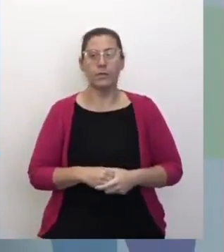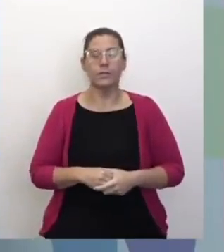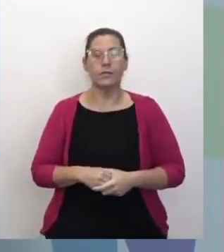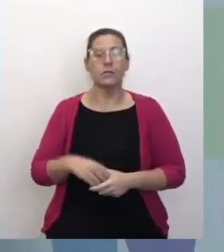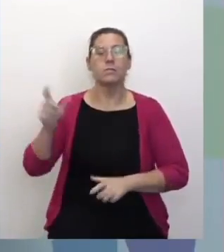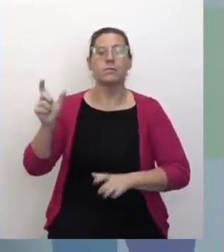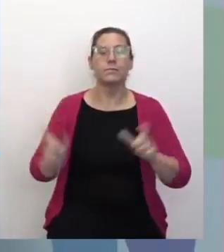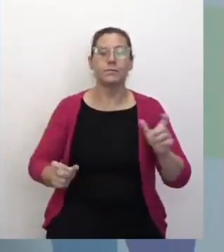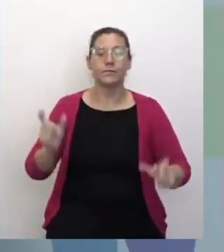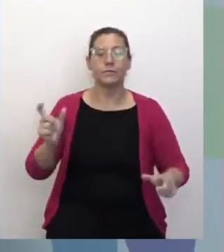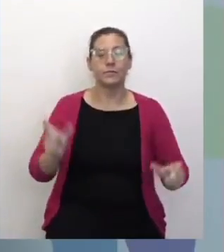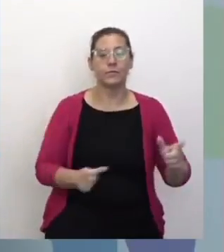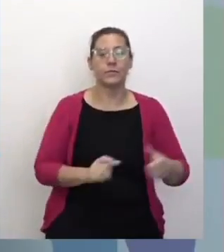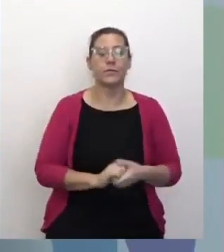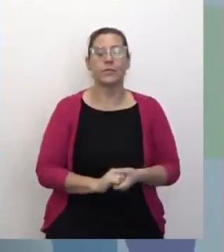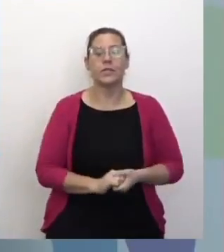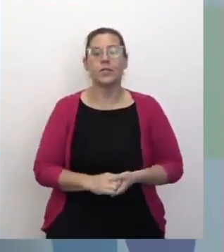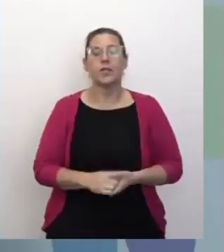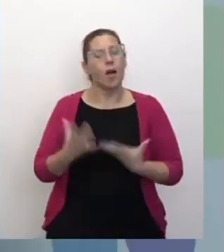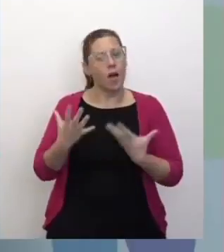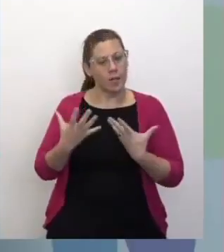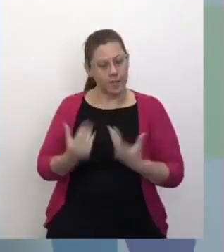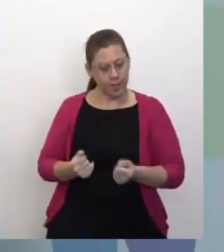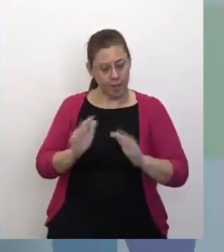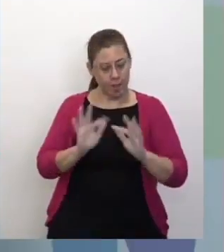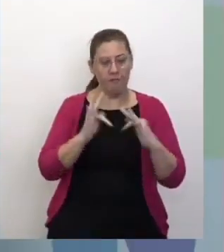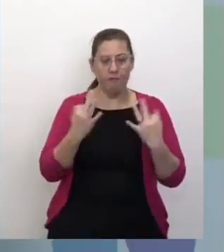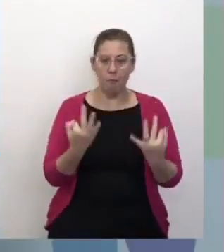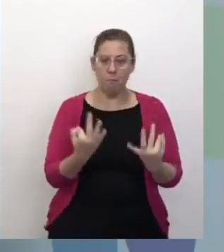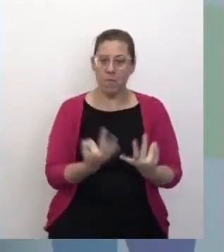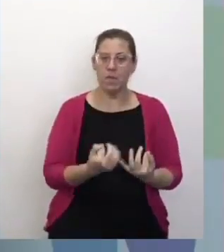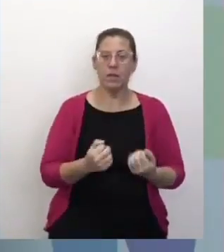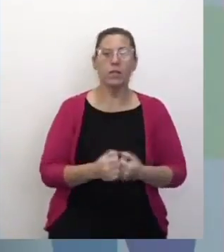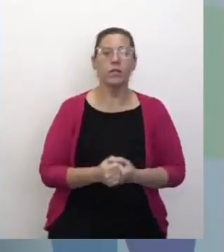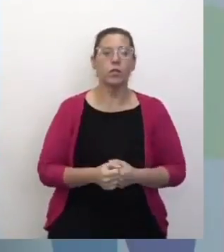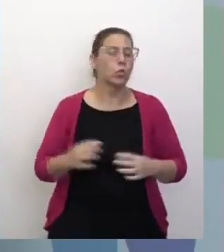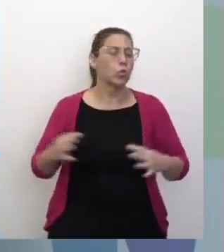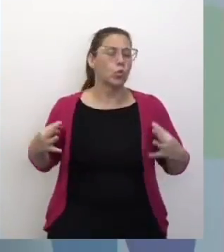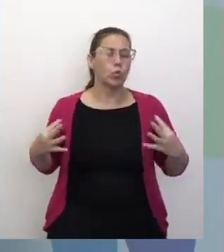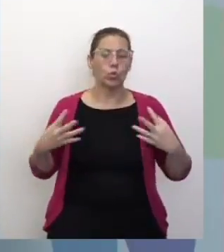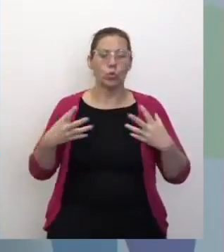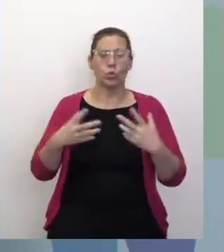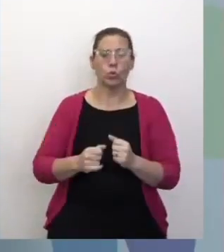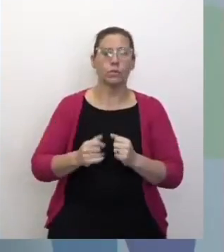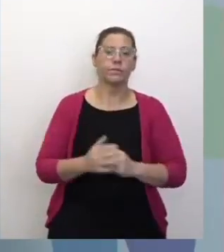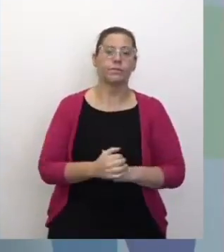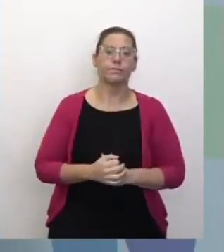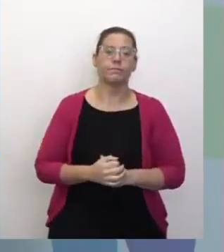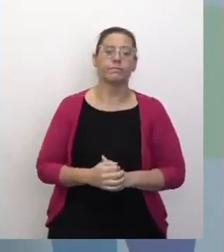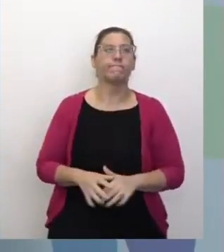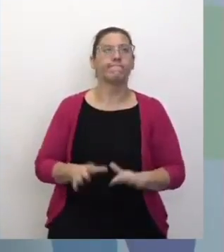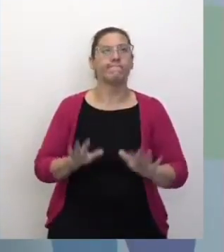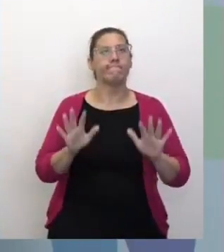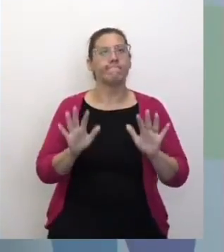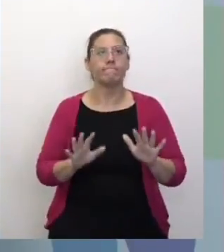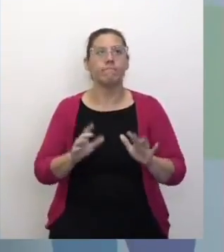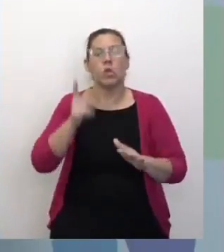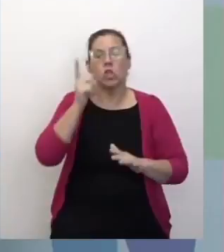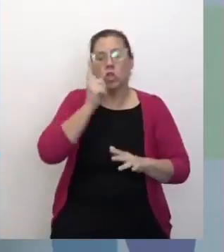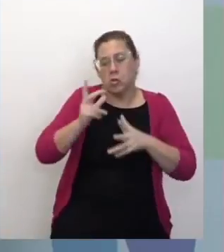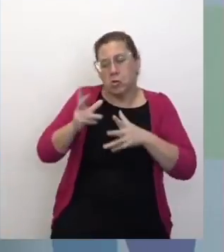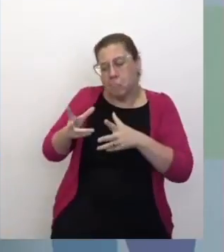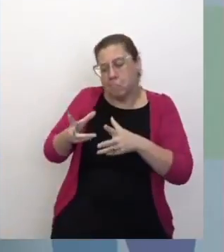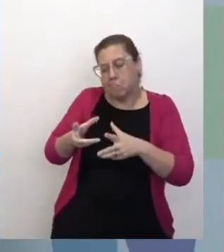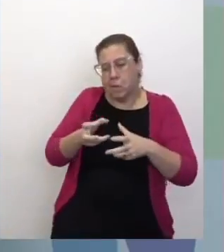Ana, nesse conto Amor, e ela aceita a família dela, aceita tudo. E aí eu consigo perceber